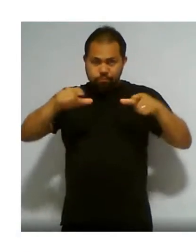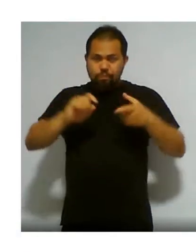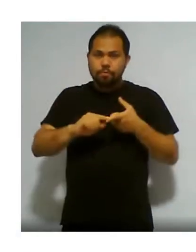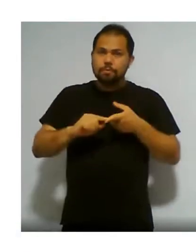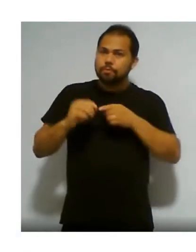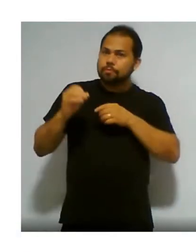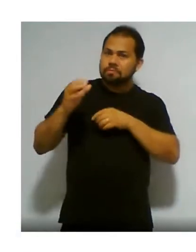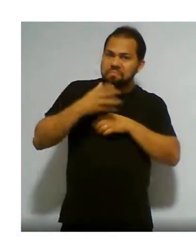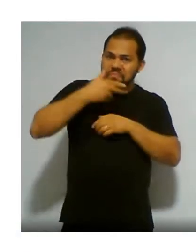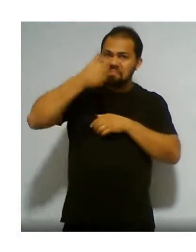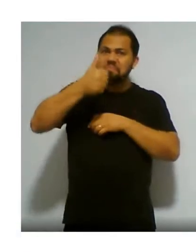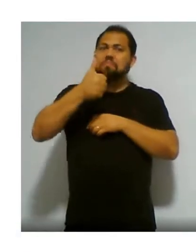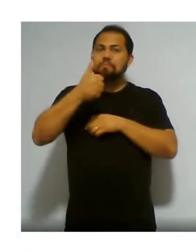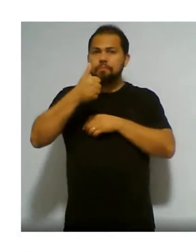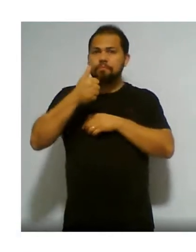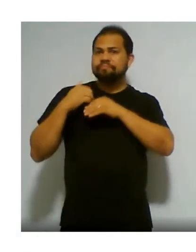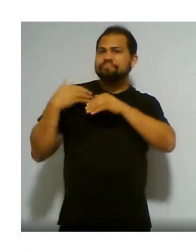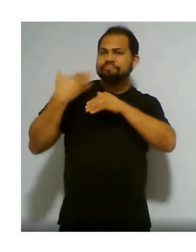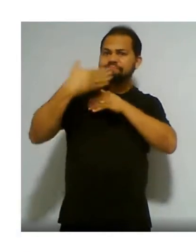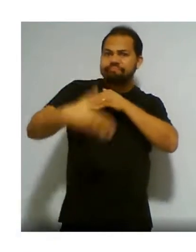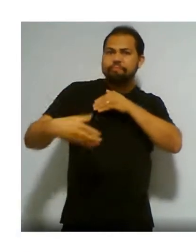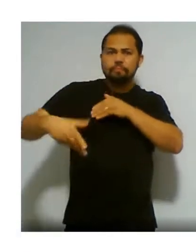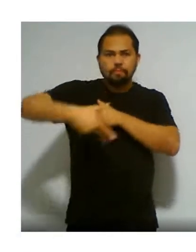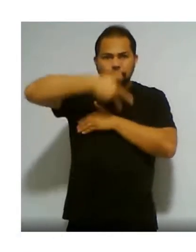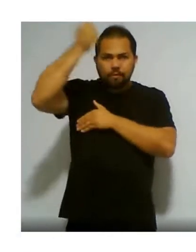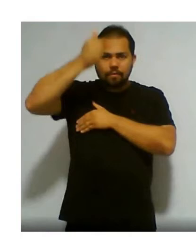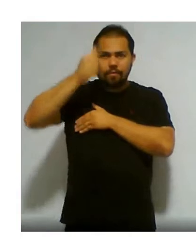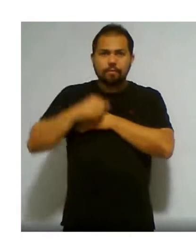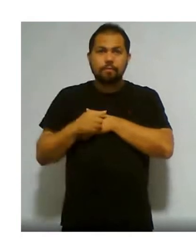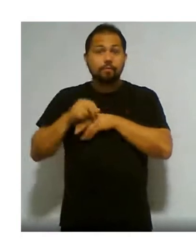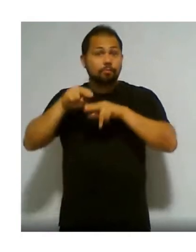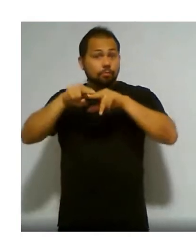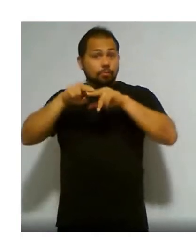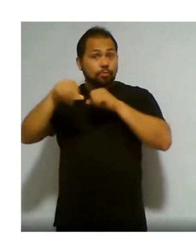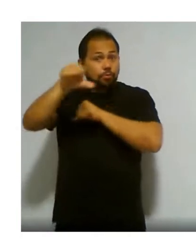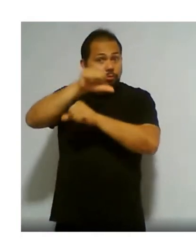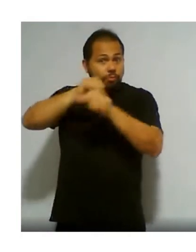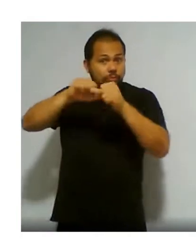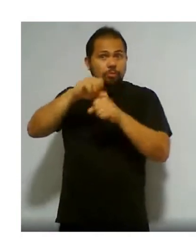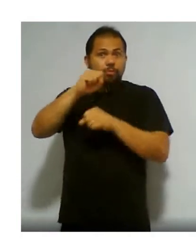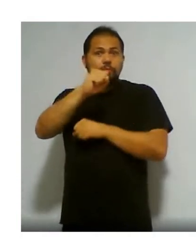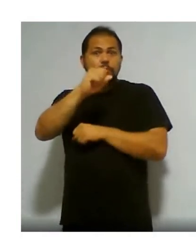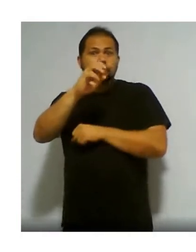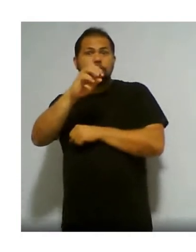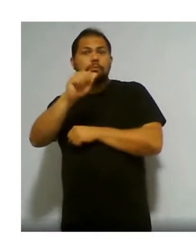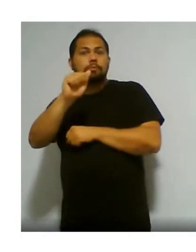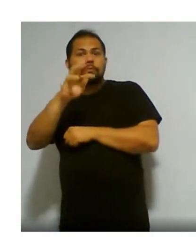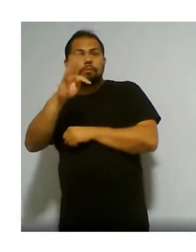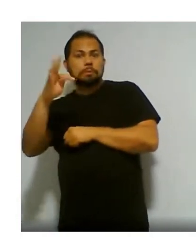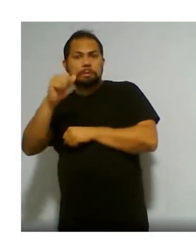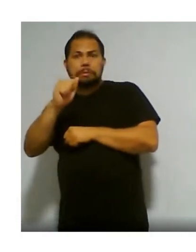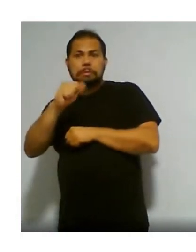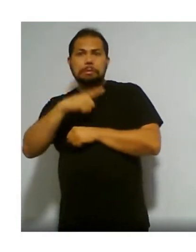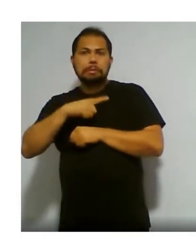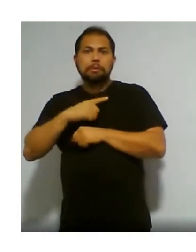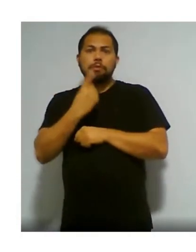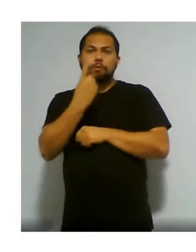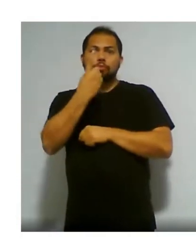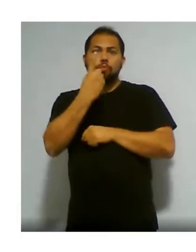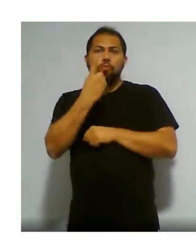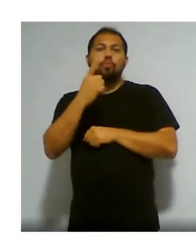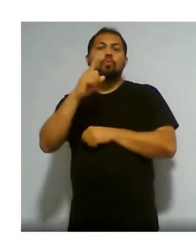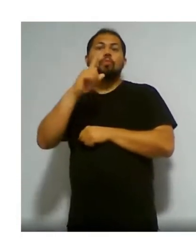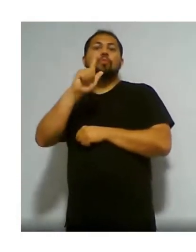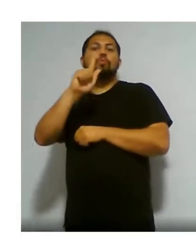alcançar velocidades maiores. Então, a versão SATA 1 tinha essa taxa de transmissão, né, 1 GB por segundo. Hoje, com a SATA 3, a gente